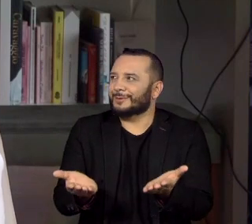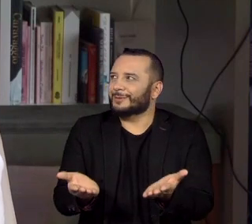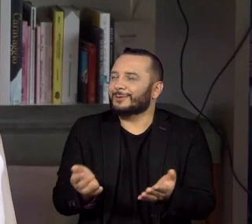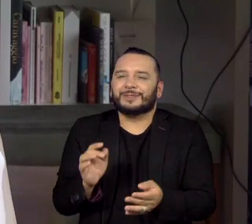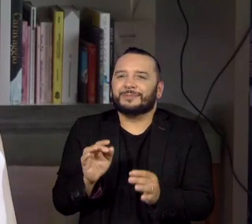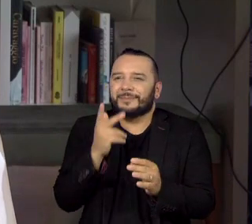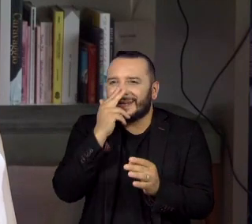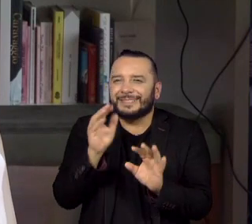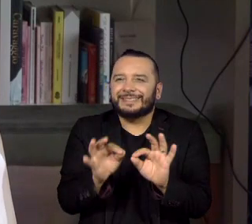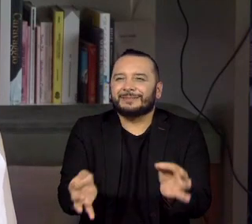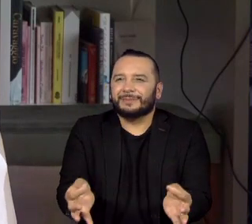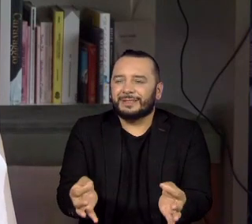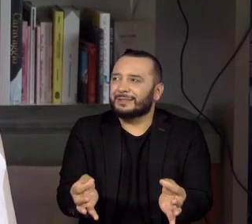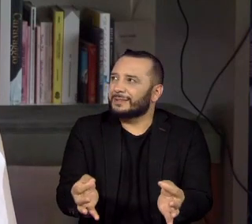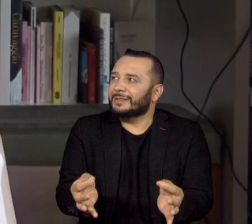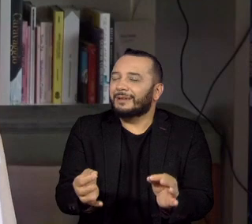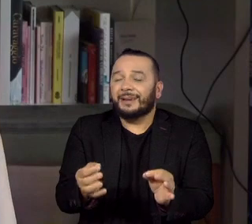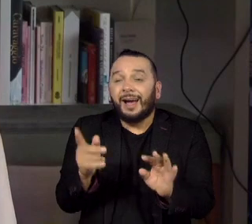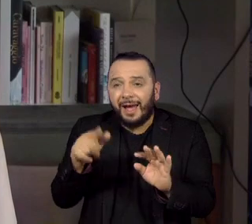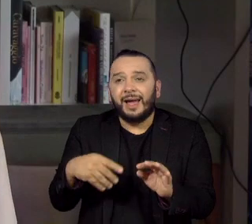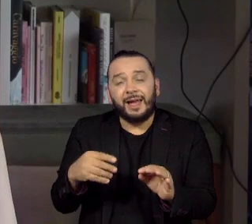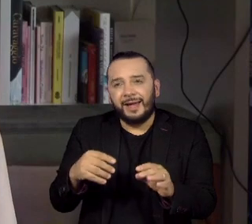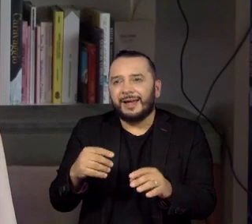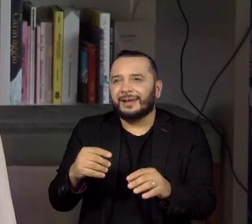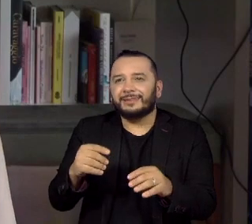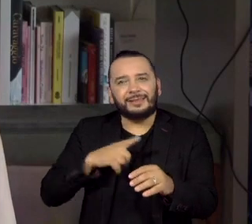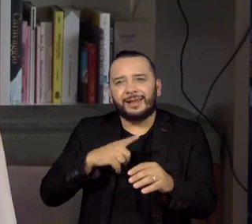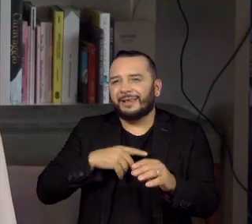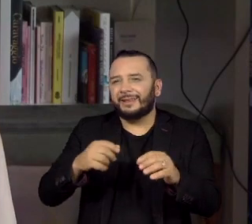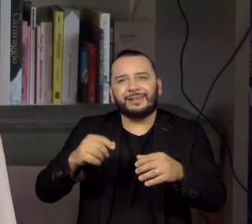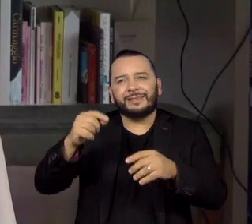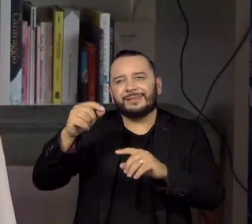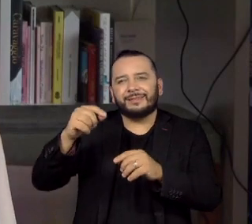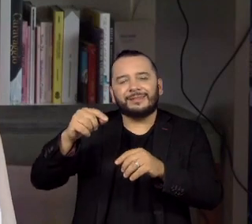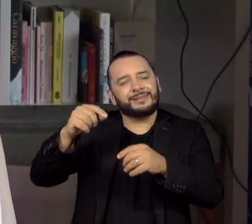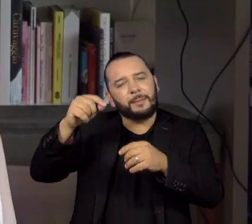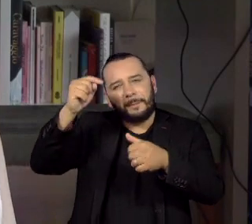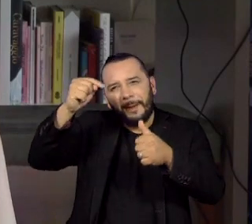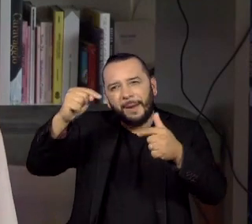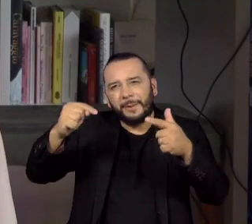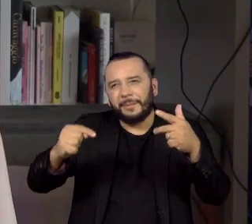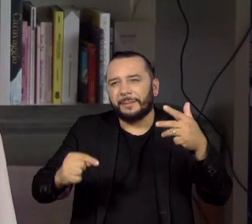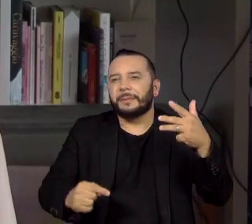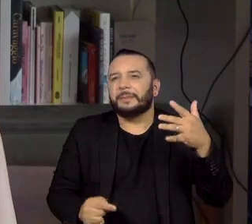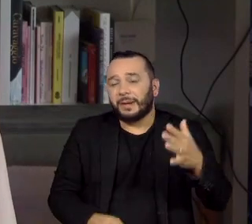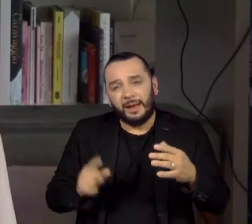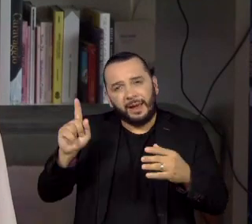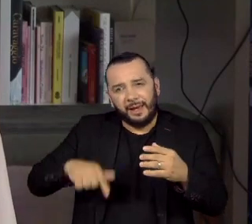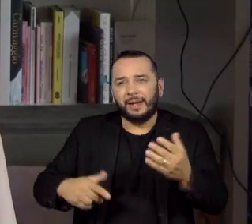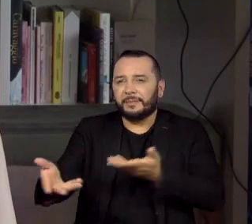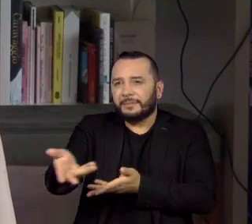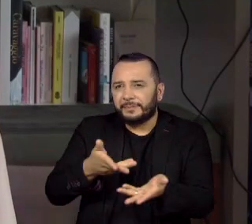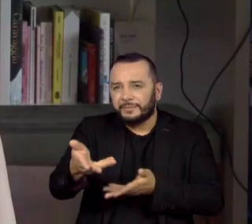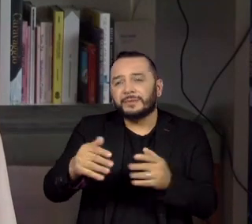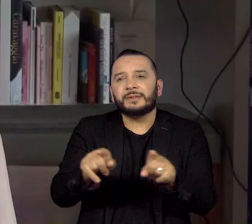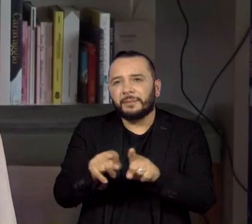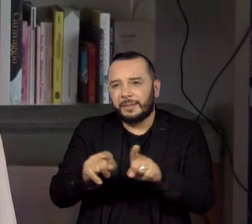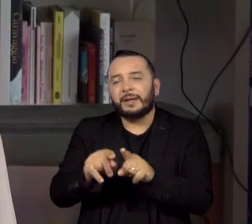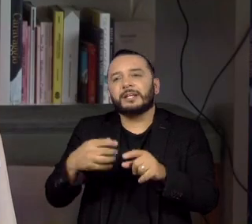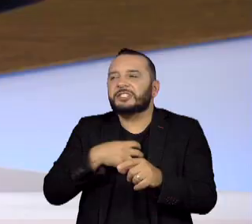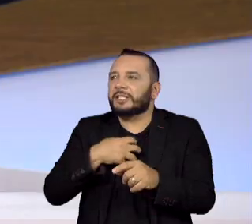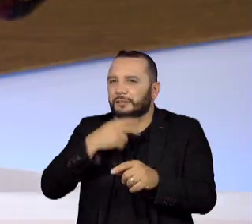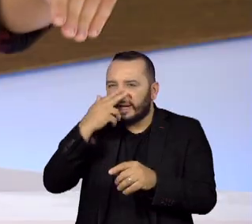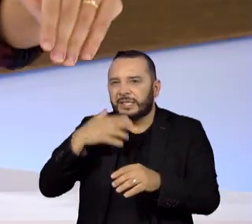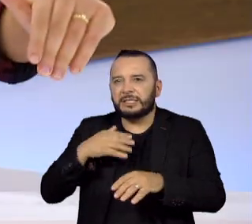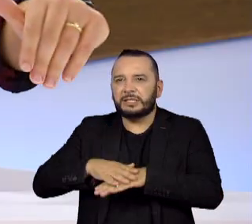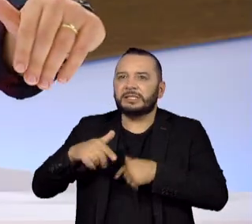oportunidade de colocar e trocar ideias e protestar contra o governo. É que eu